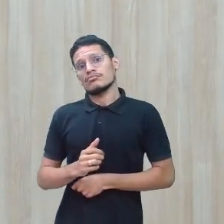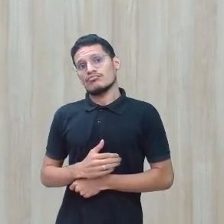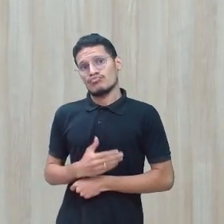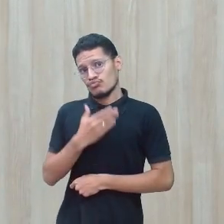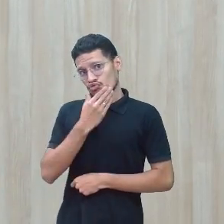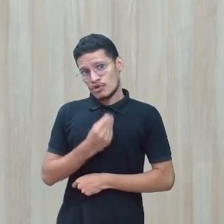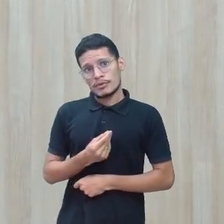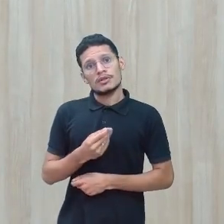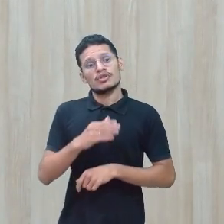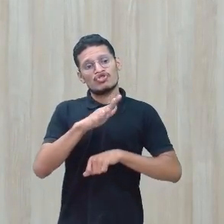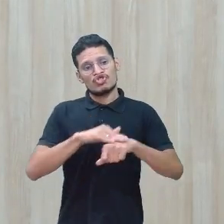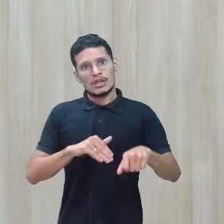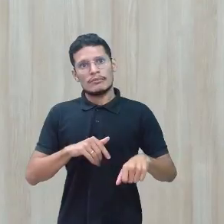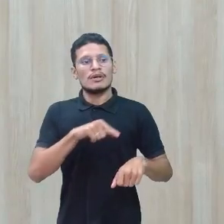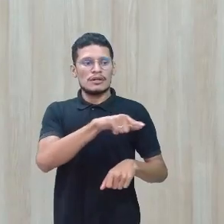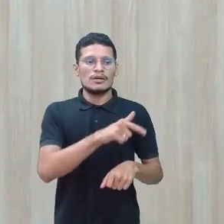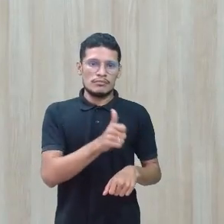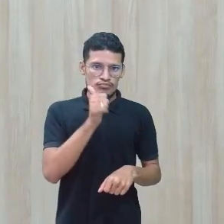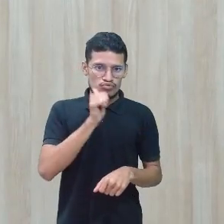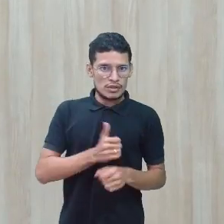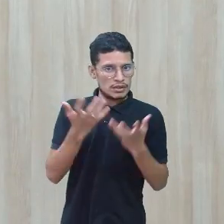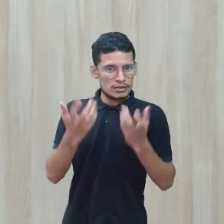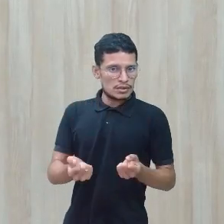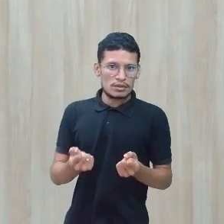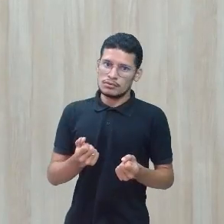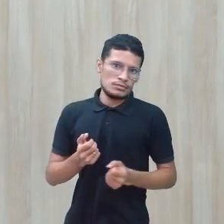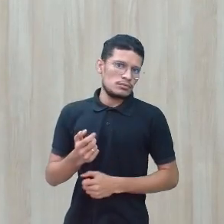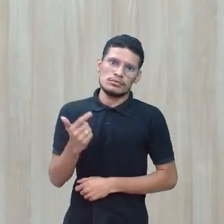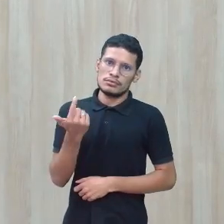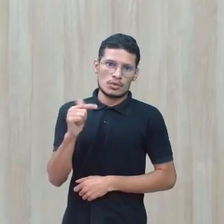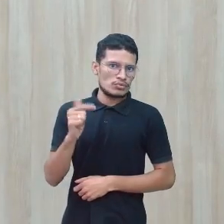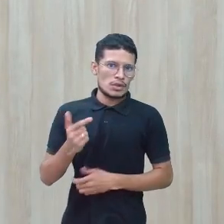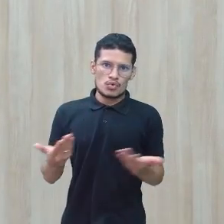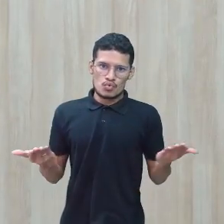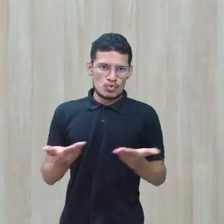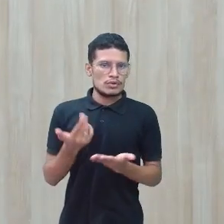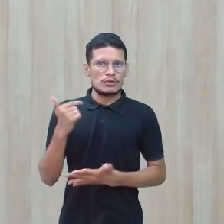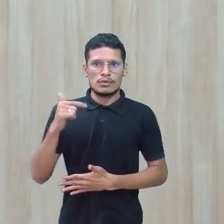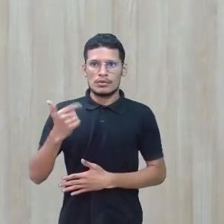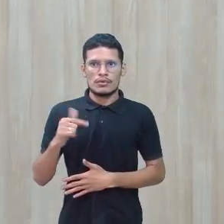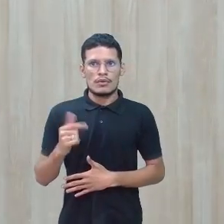dama é conduzida, ele já está ultrapassado. Fica aí, preste atenção, vice?